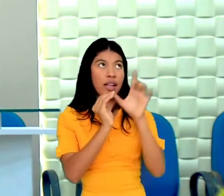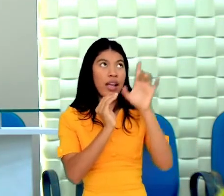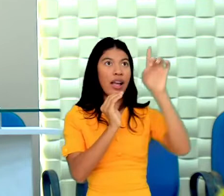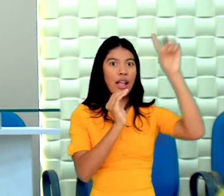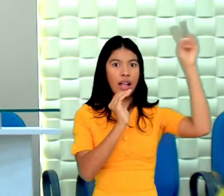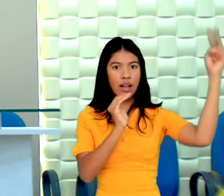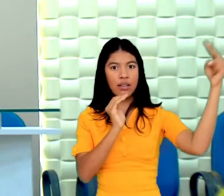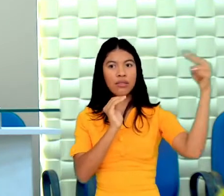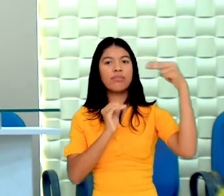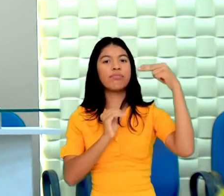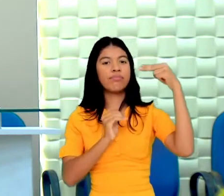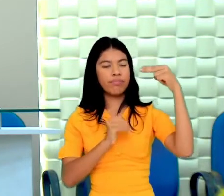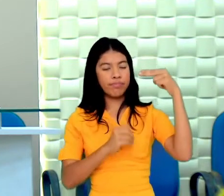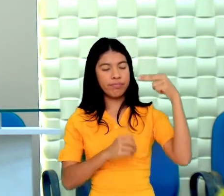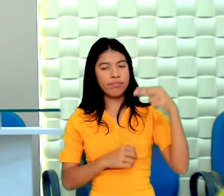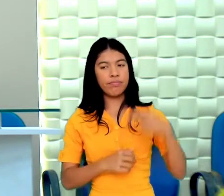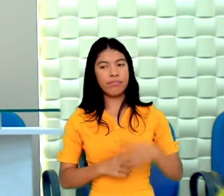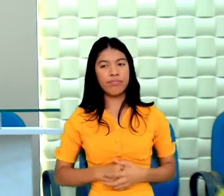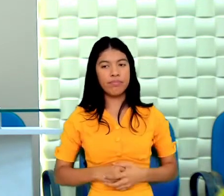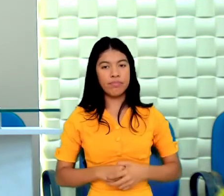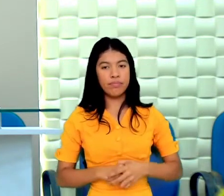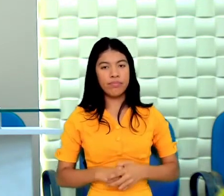ouvidas.